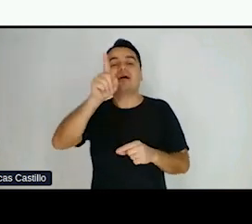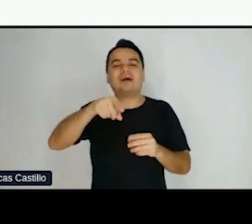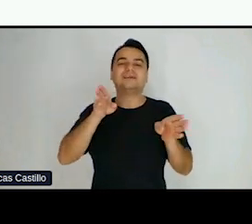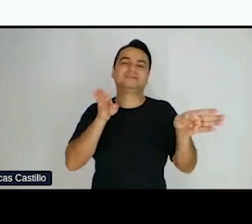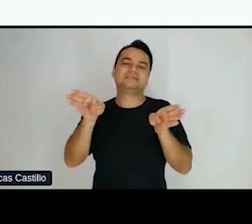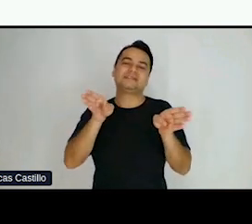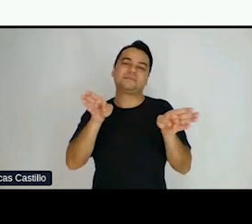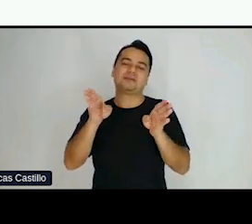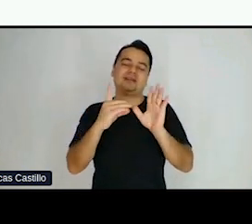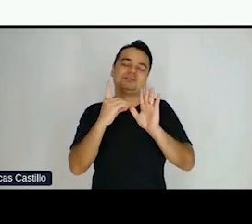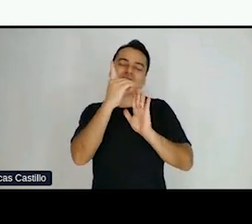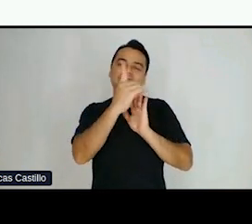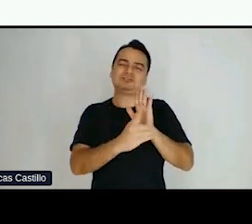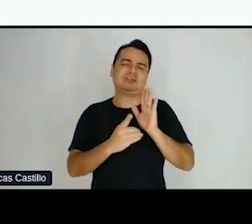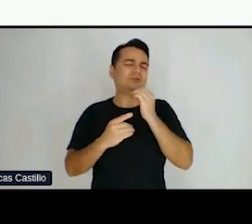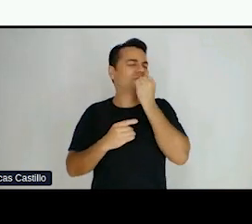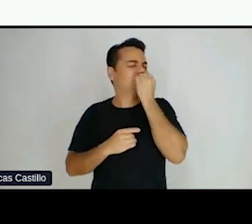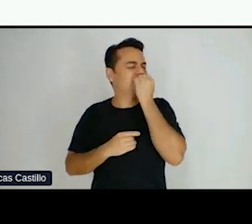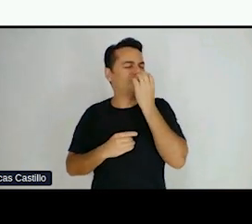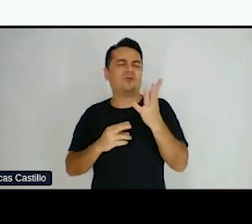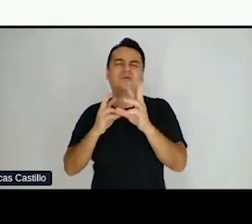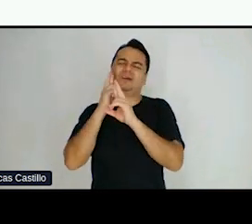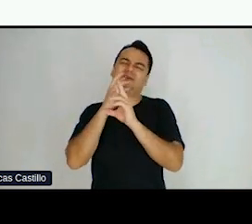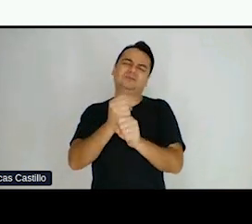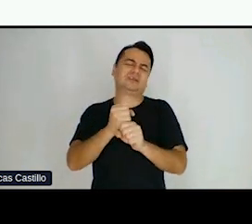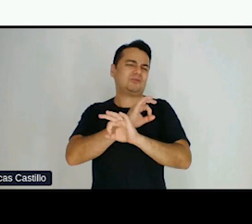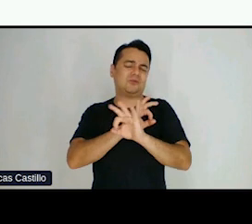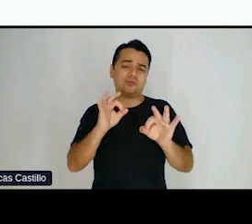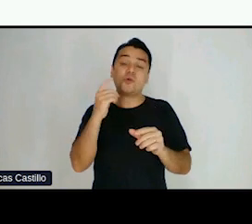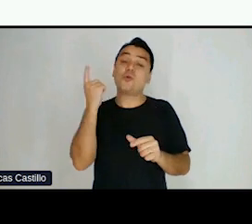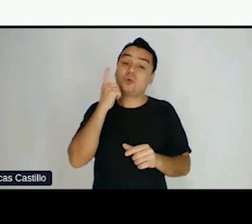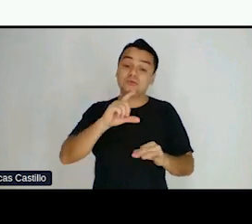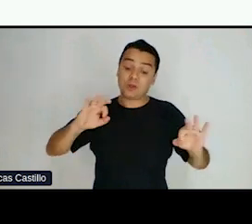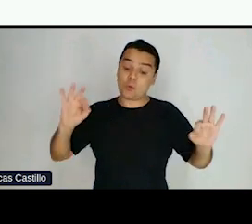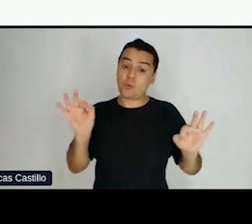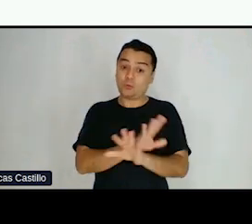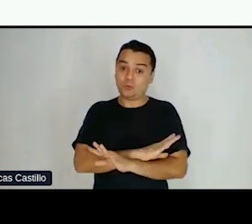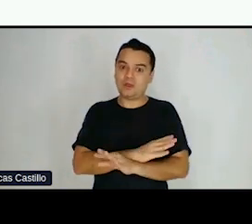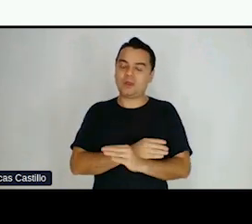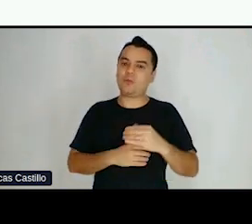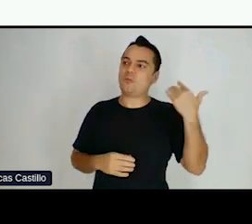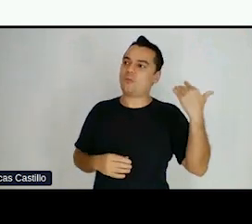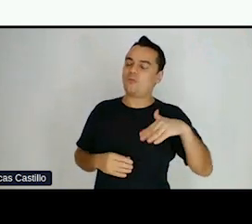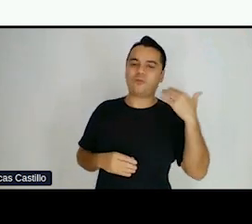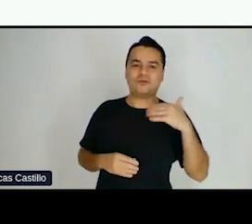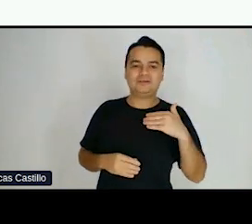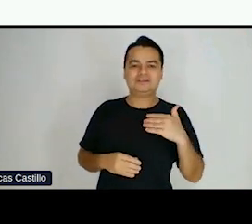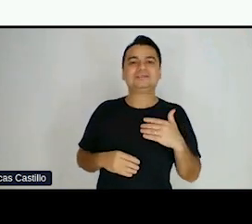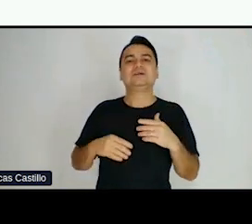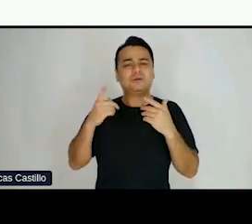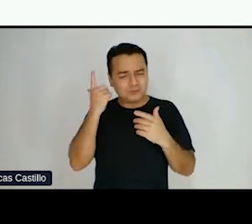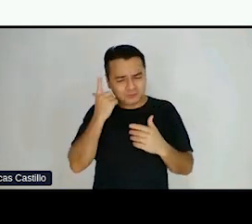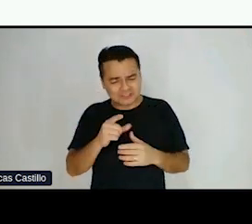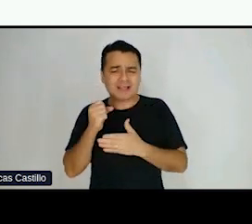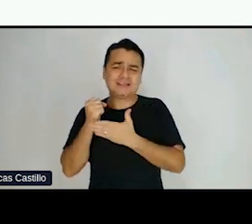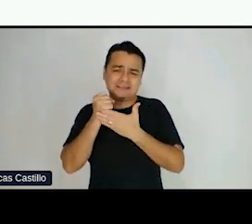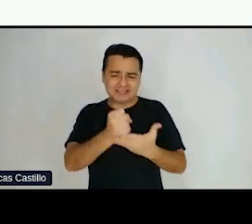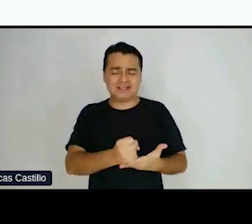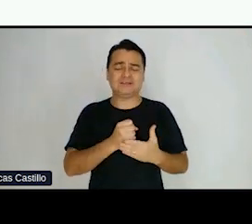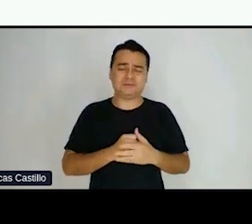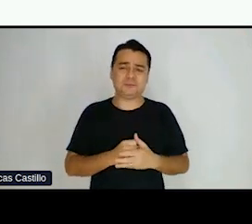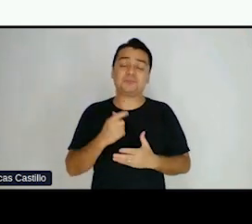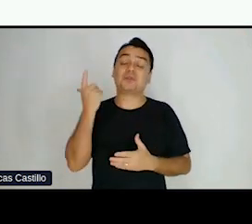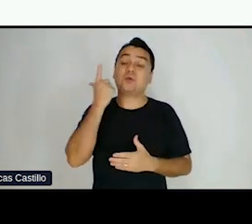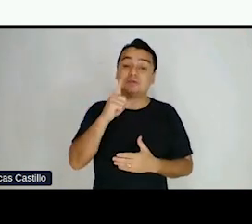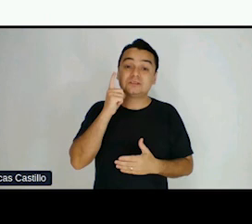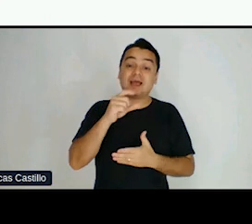acessibilidade digital traz de resultado, né? Então, a gente consegue concluir um acordo. Cara, isso é fenomenal. A gente traz receita para dentro. A gente